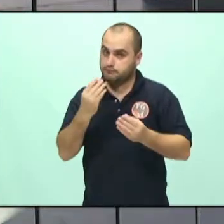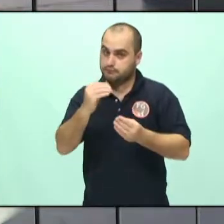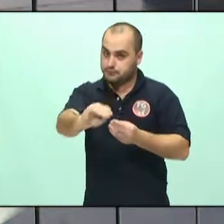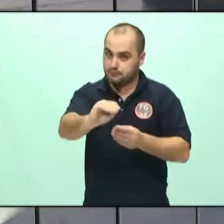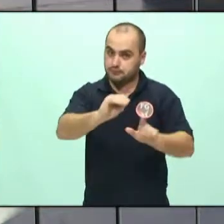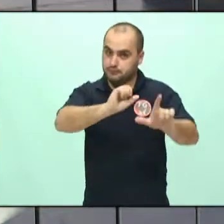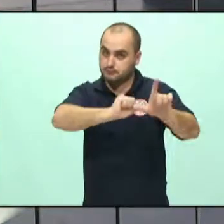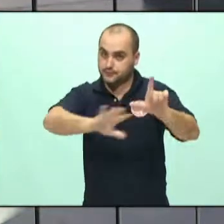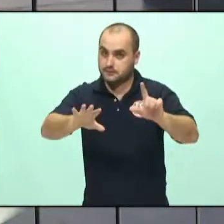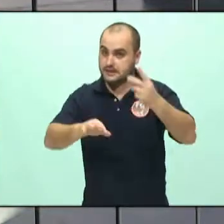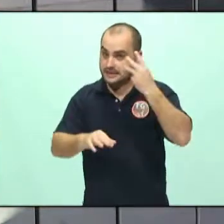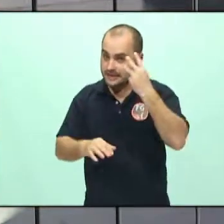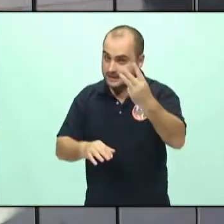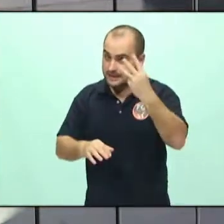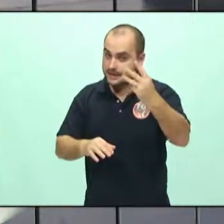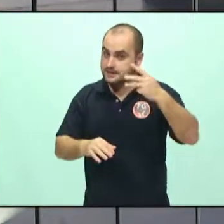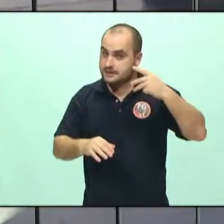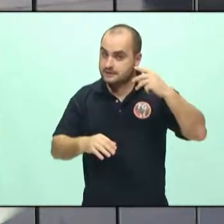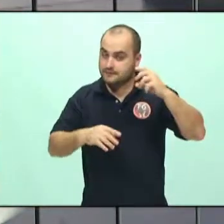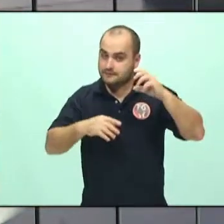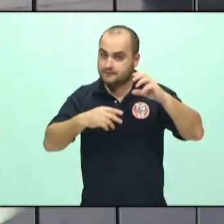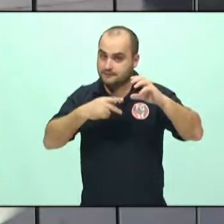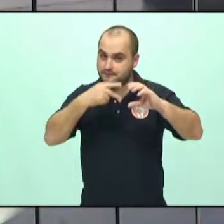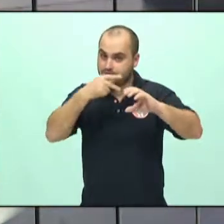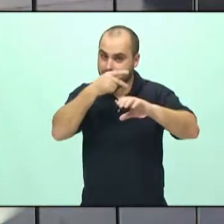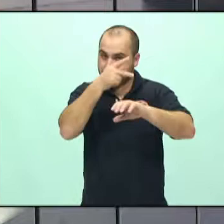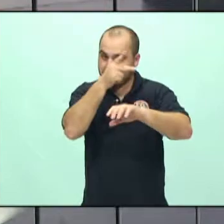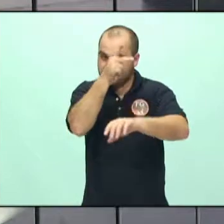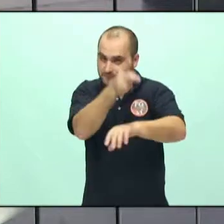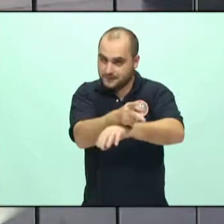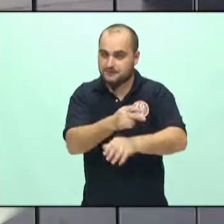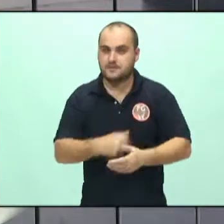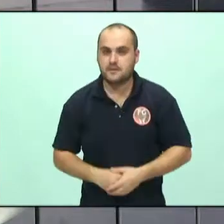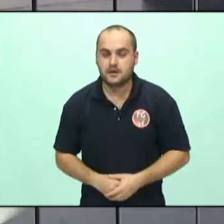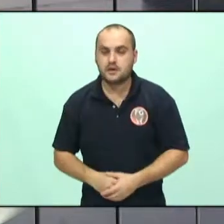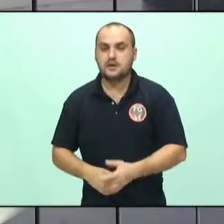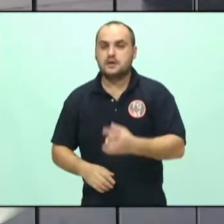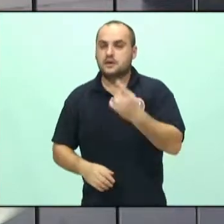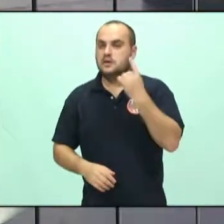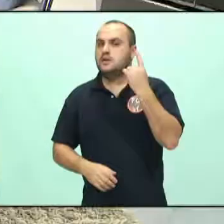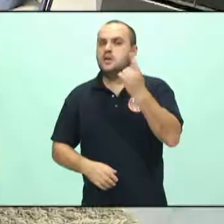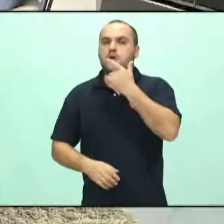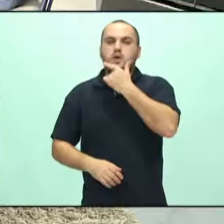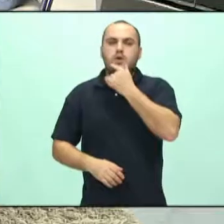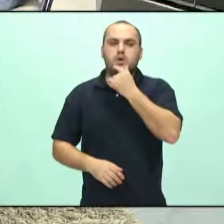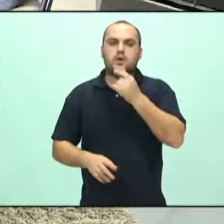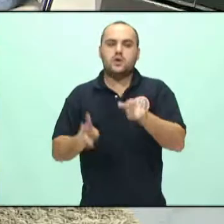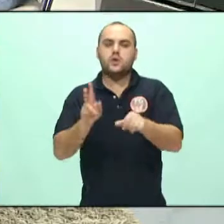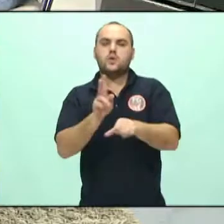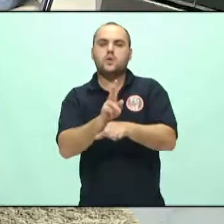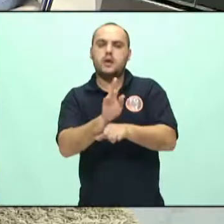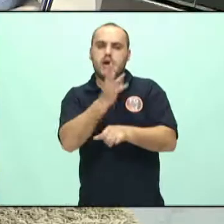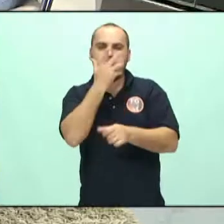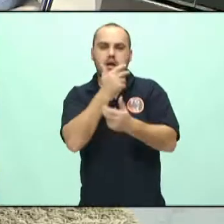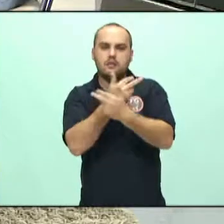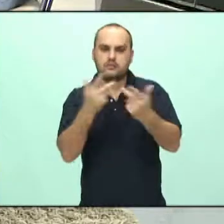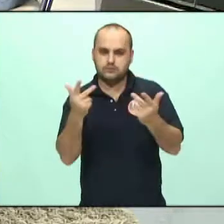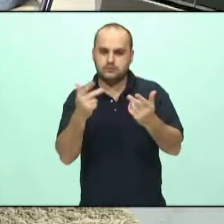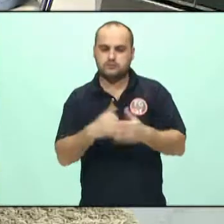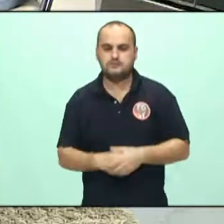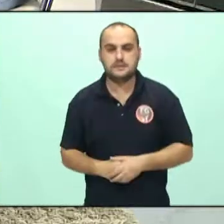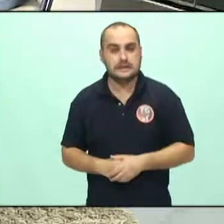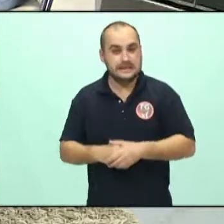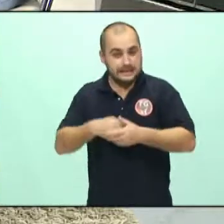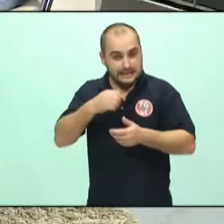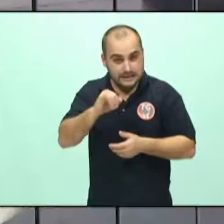3 vídeos de um cientista de alimentos dando uma entrevista para o Amaury Júnior. Se você assistir a entrevista